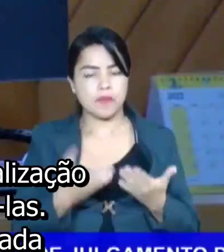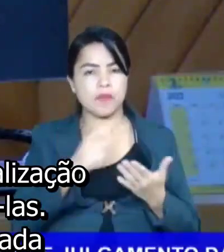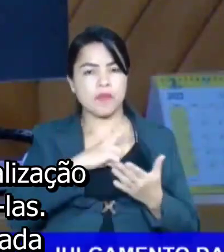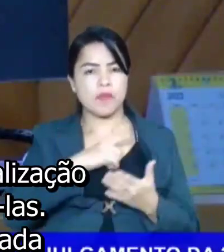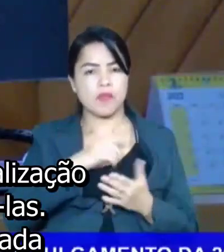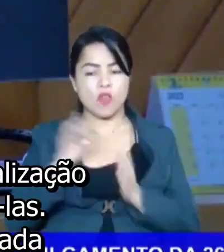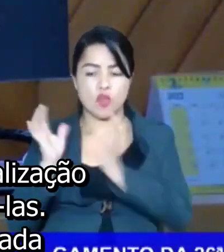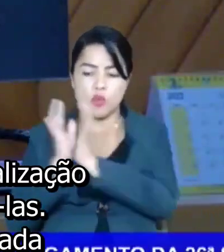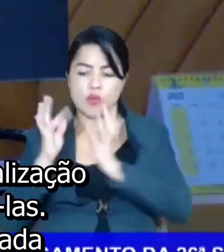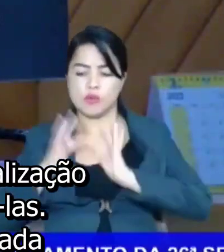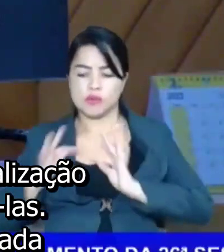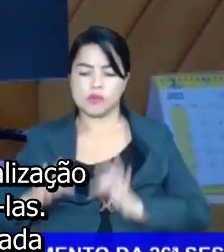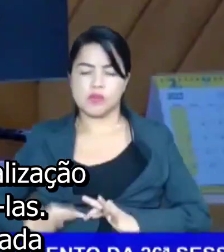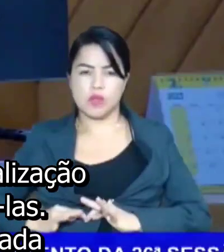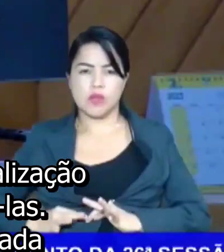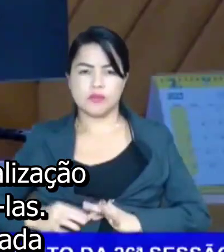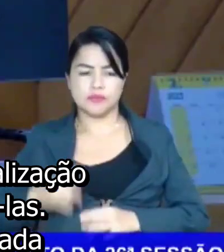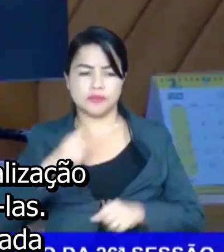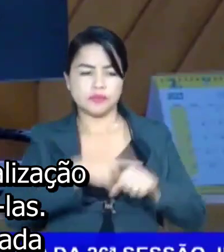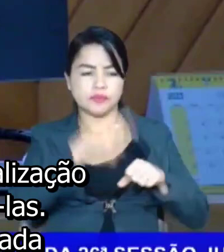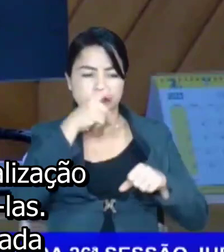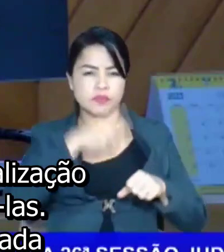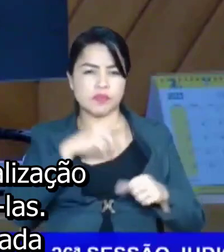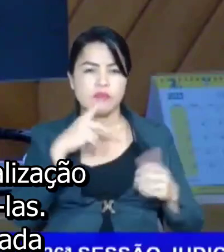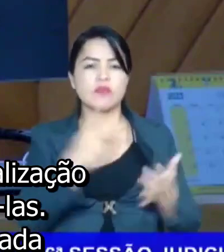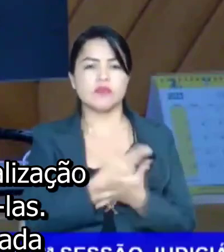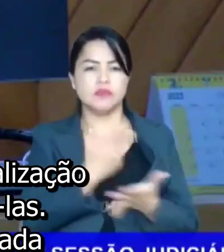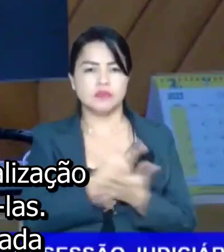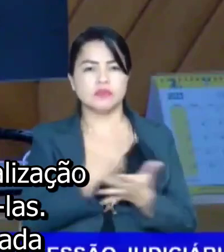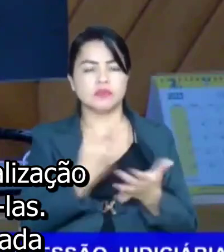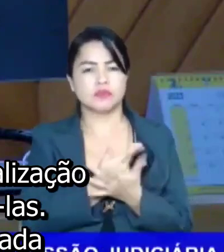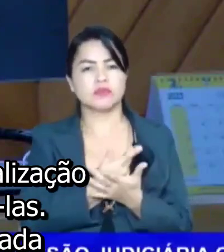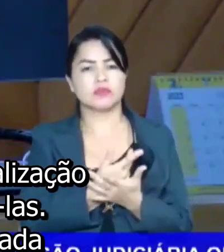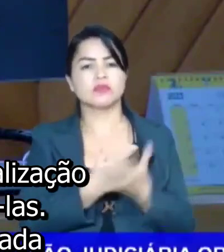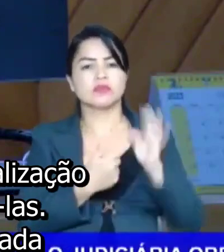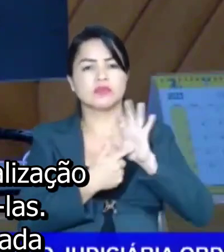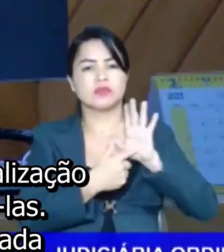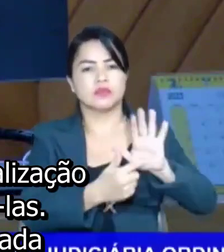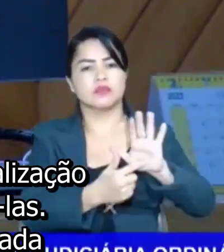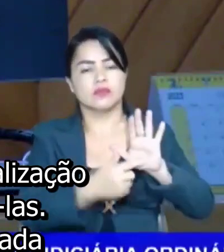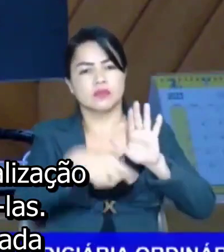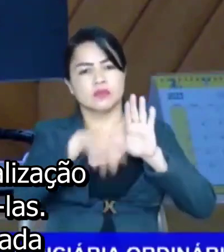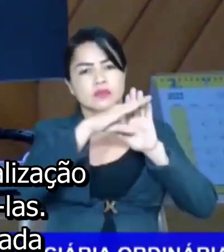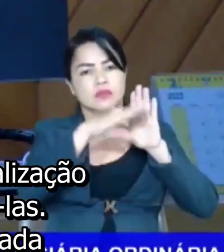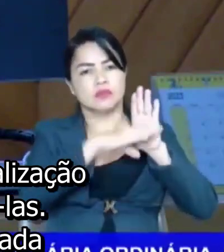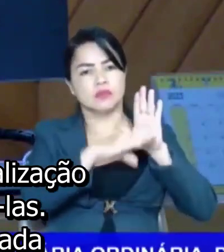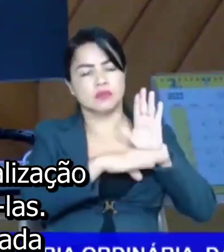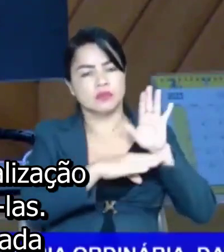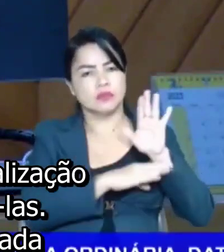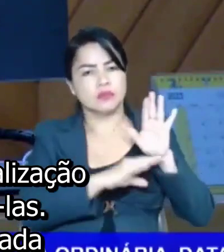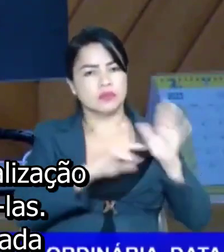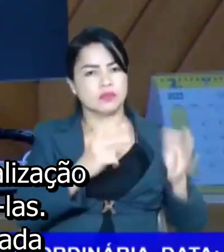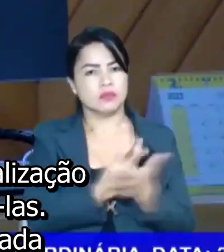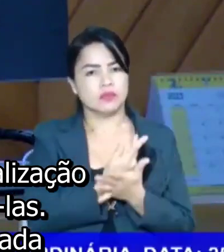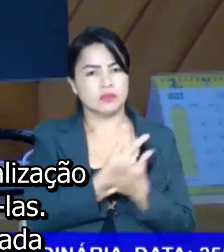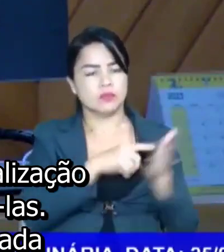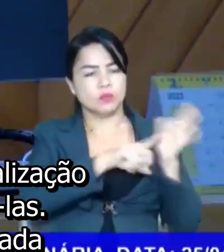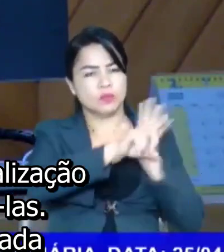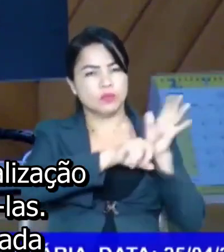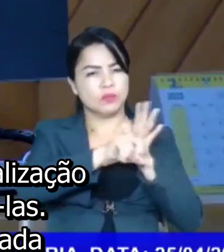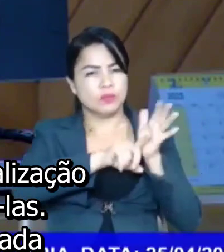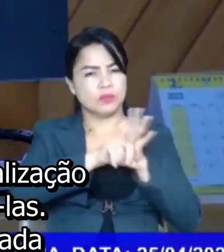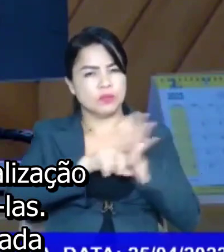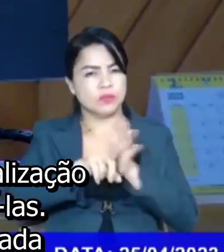mesa, desembargador Carmo Antônio, fazendo leitura na tela de seu celular. E sugeriu a realização de